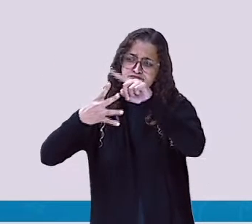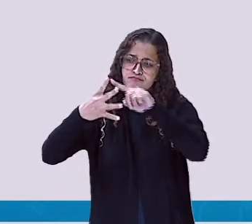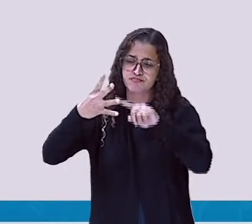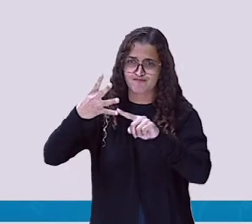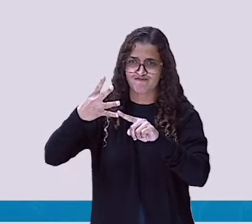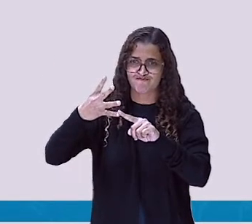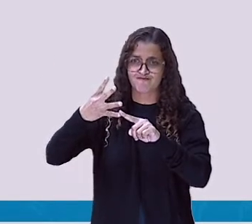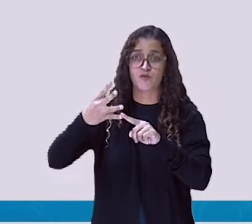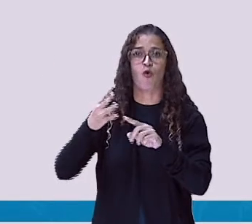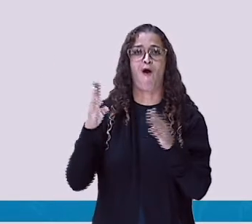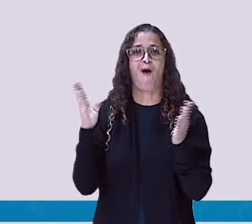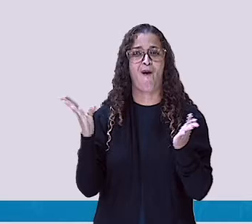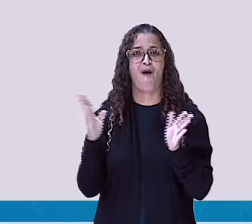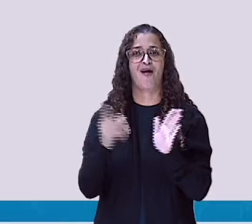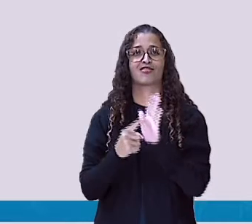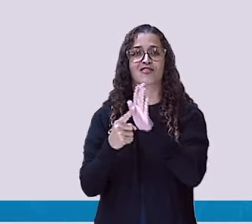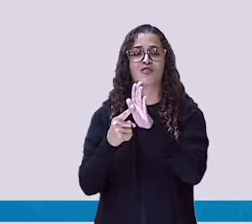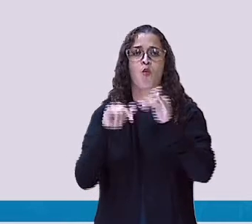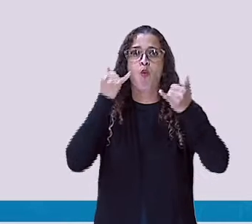devido lugar.